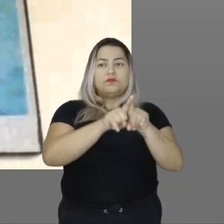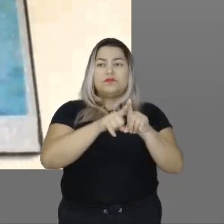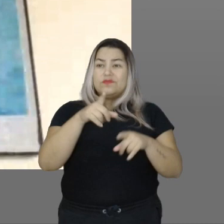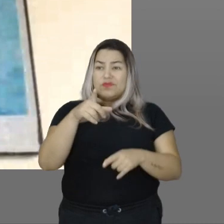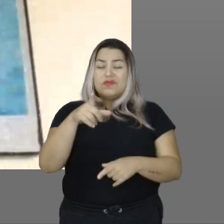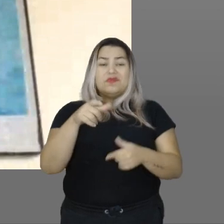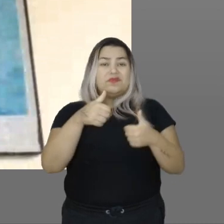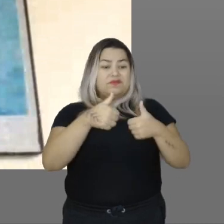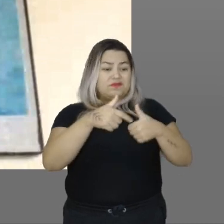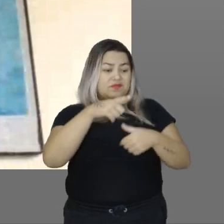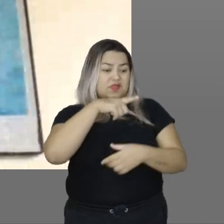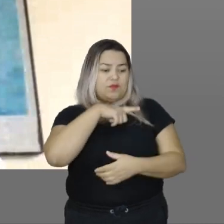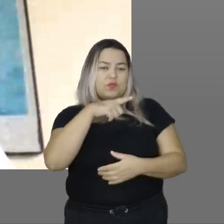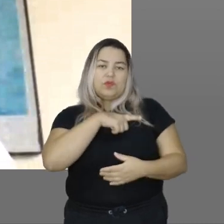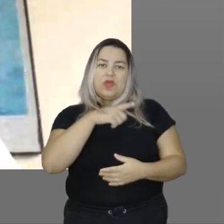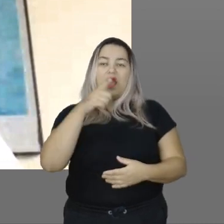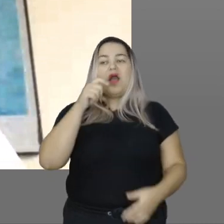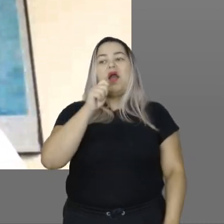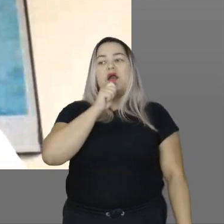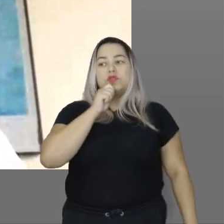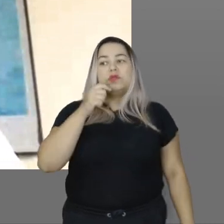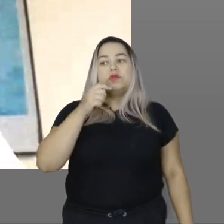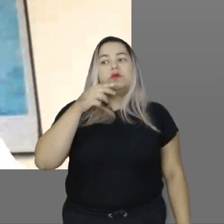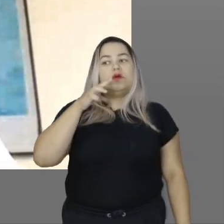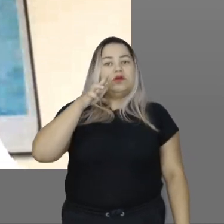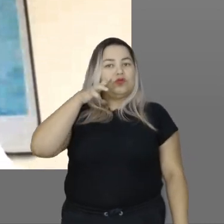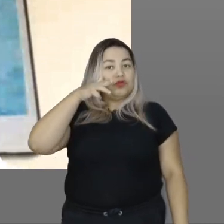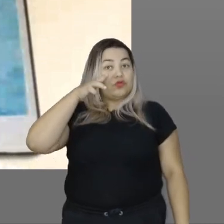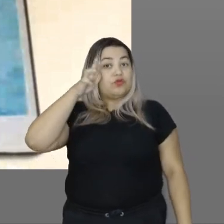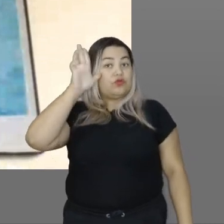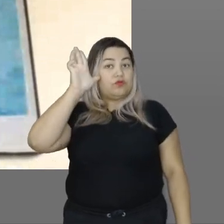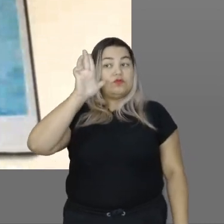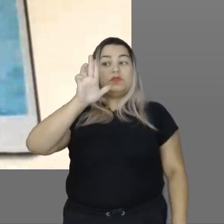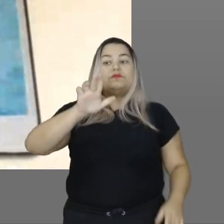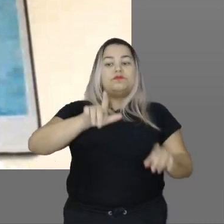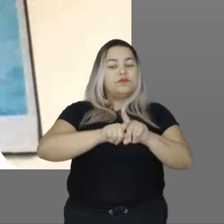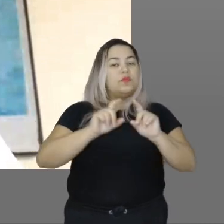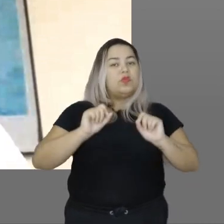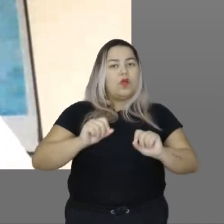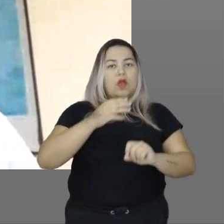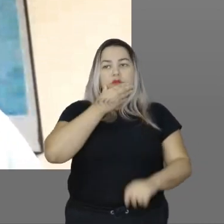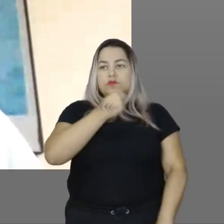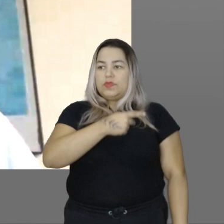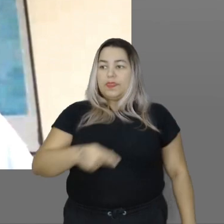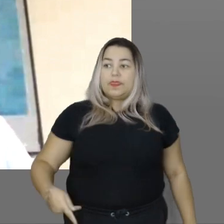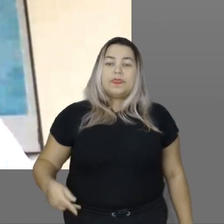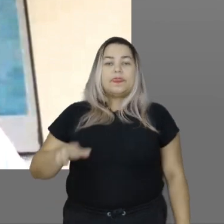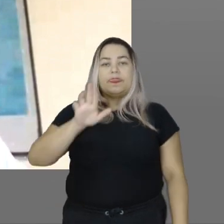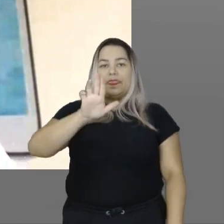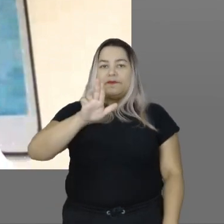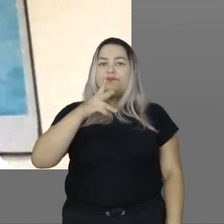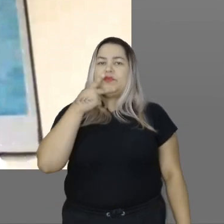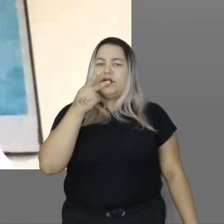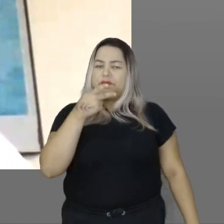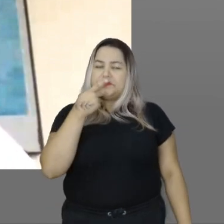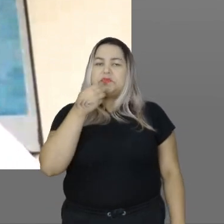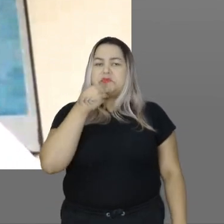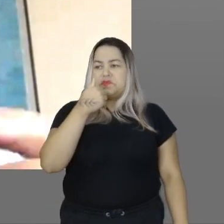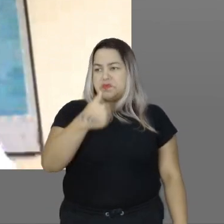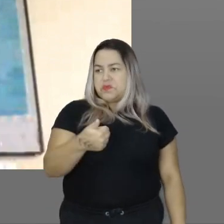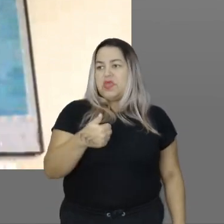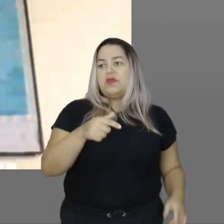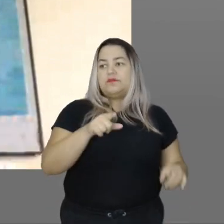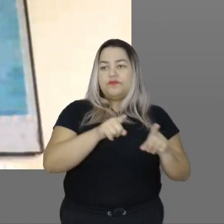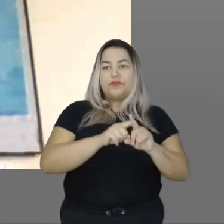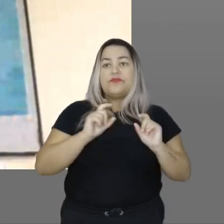herdamos. E ainda ontem, né, anteontem, eu ouvi uma entrevista do presidente Lula, onde ele diz muito bem o tamanho,